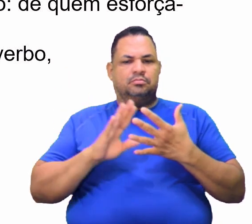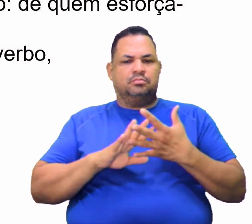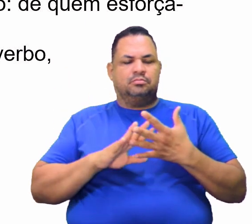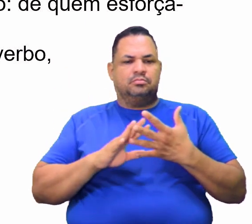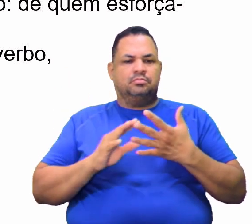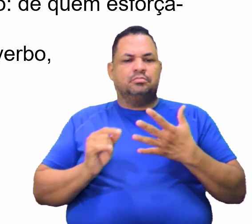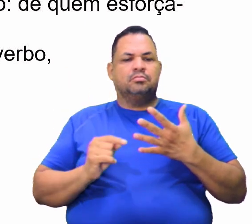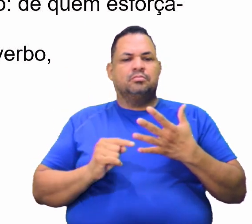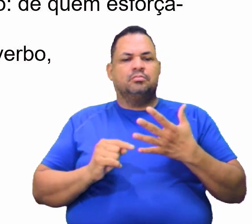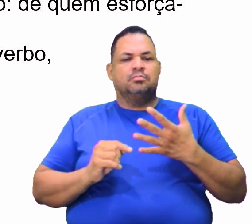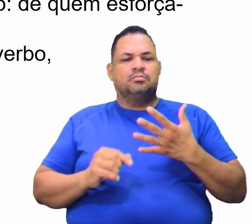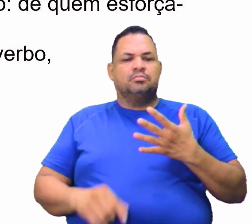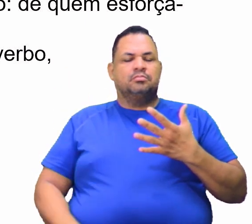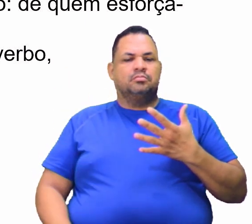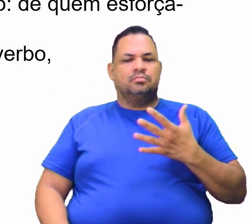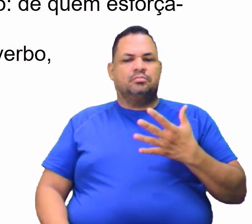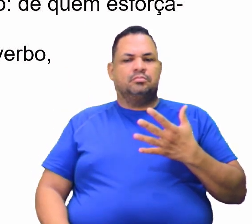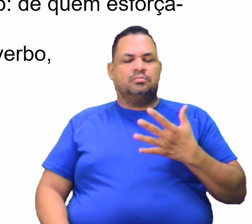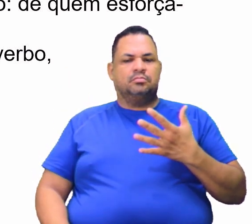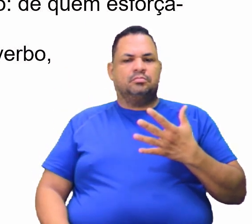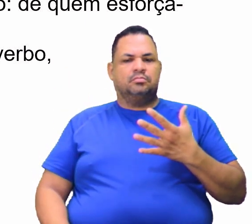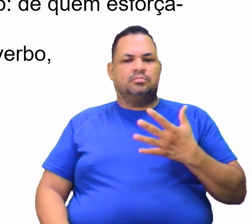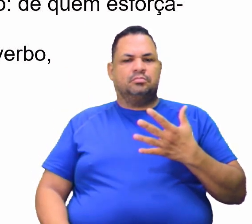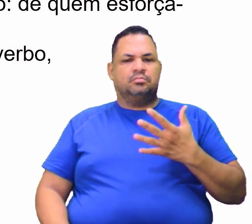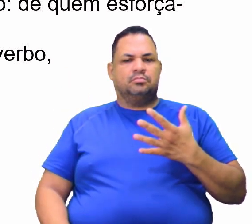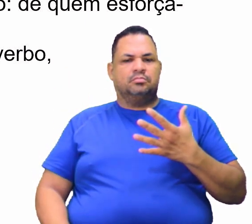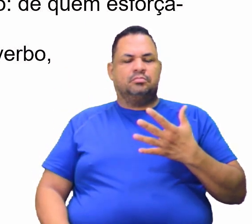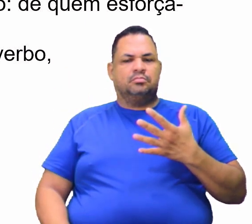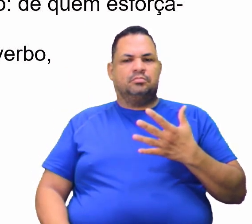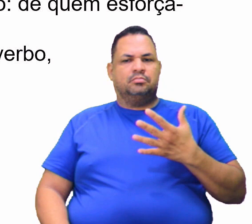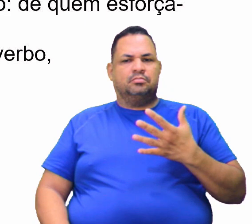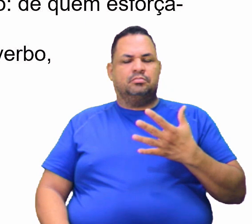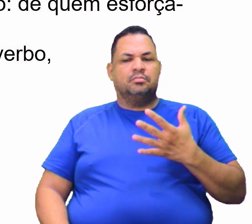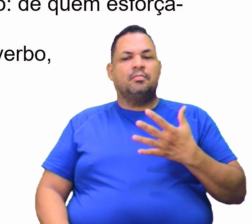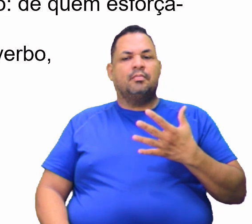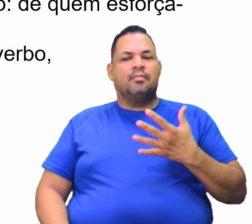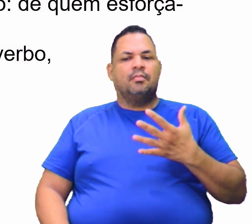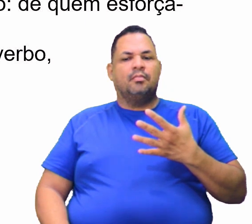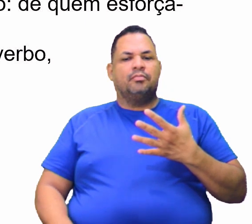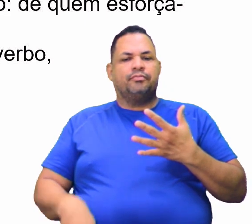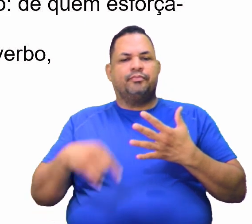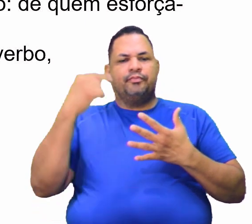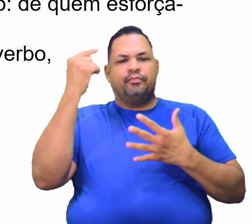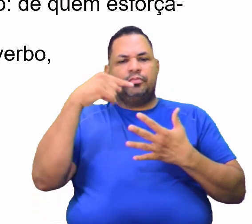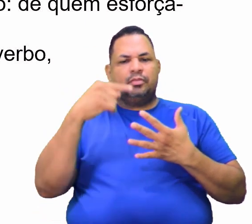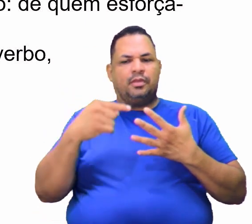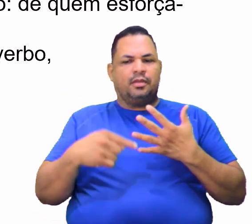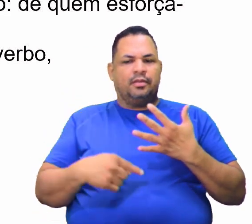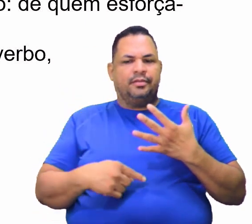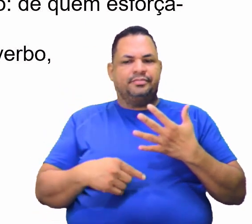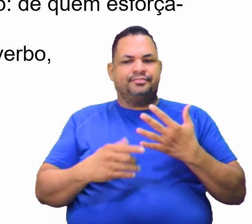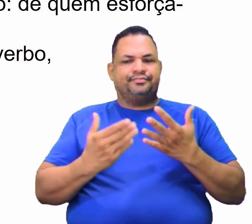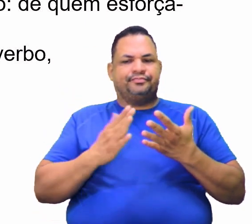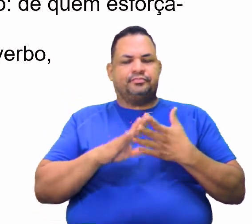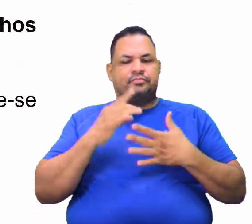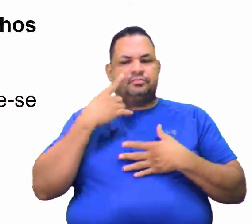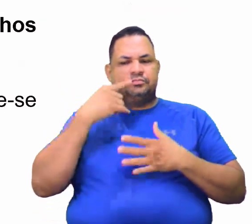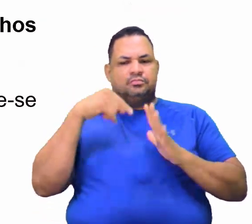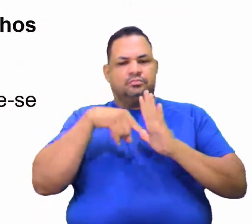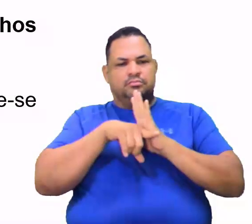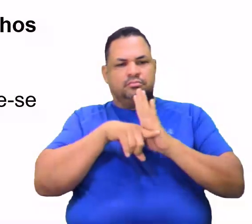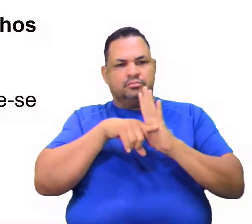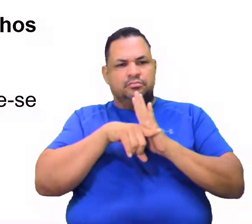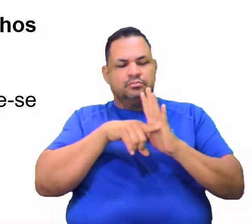ao verbo. E isso não seria considerado incorreção gramatical. Então, olha só, você